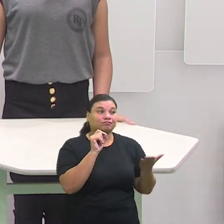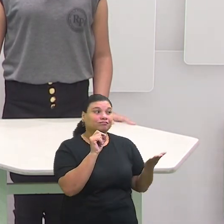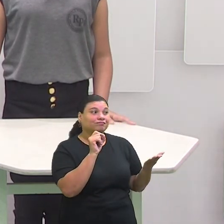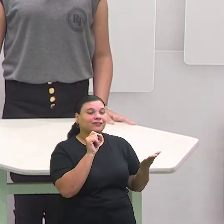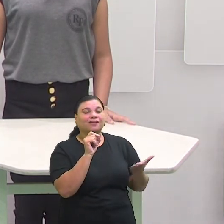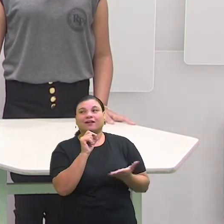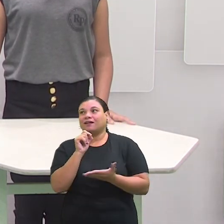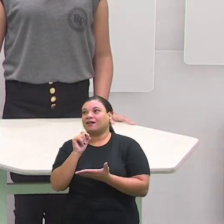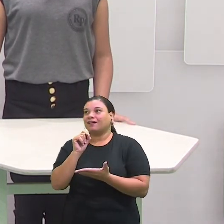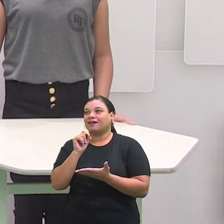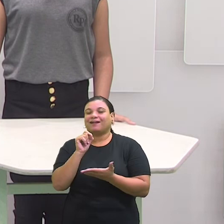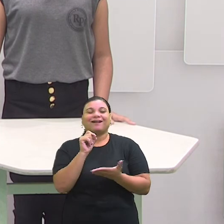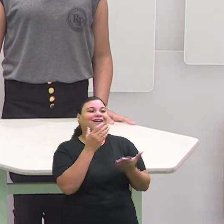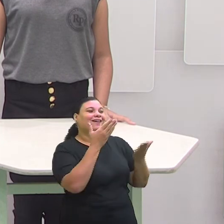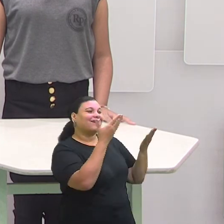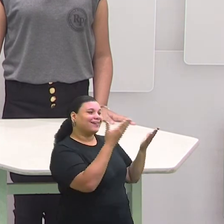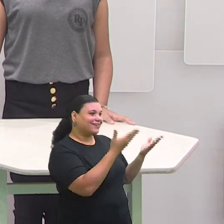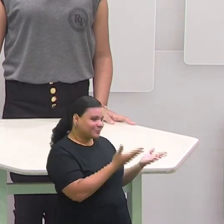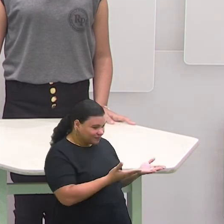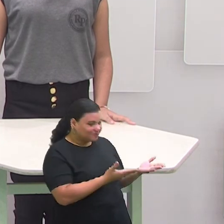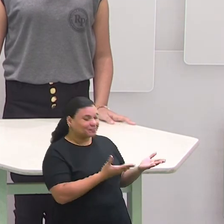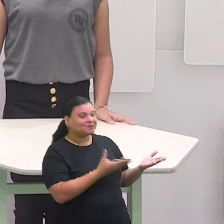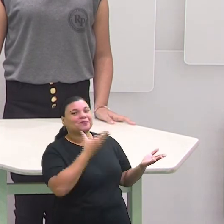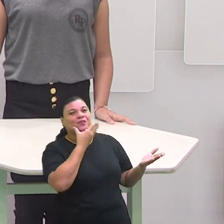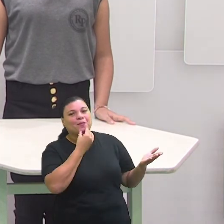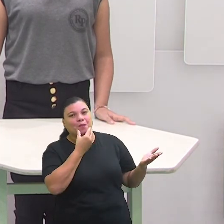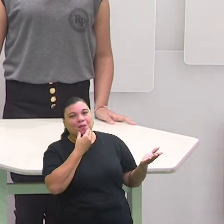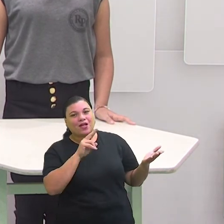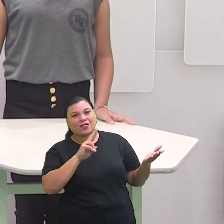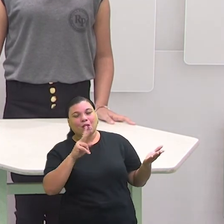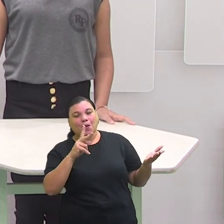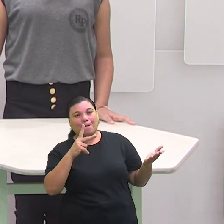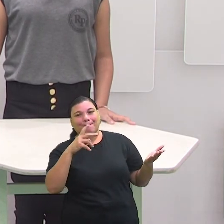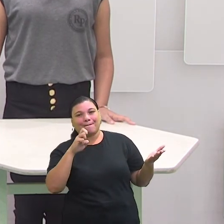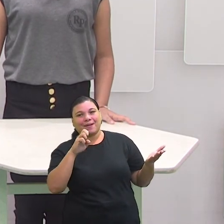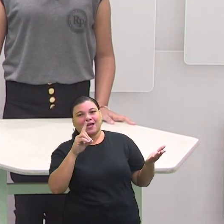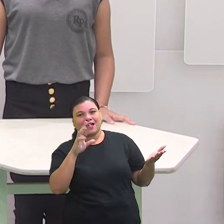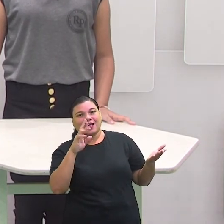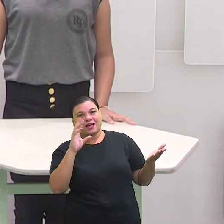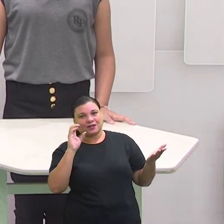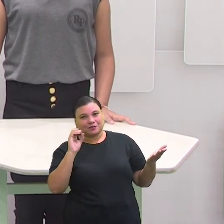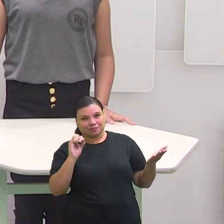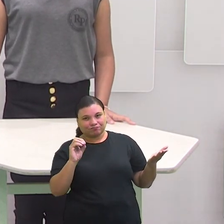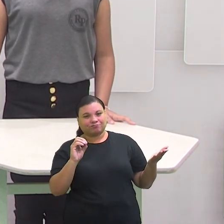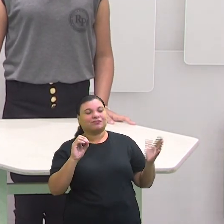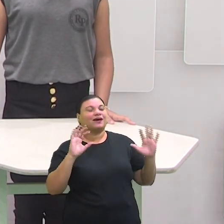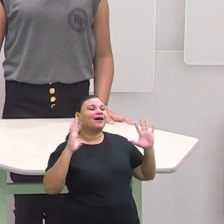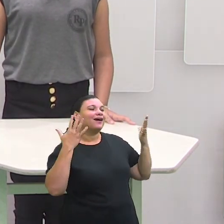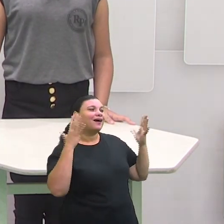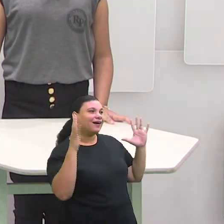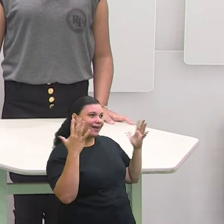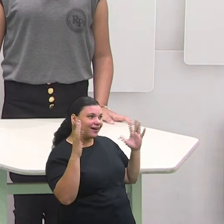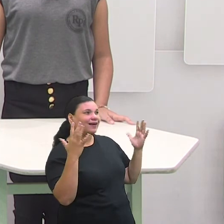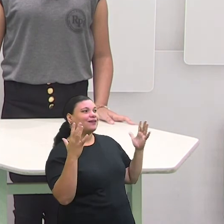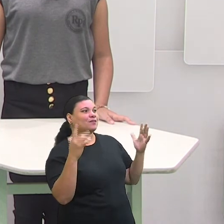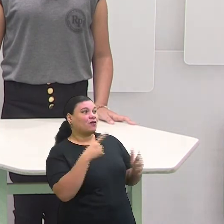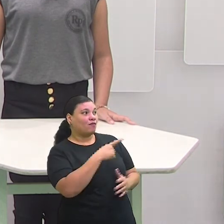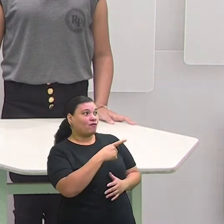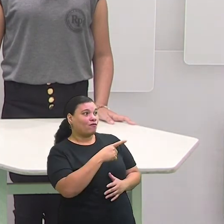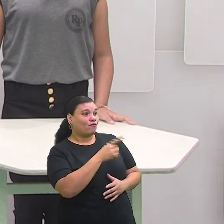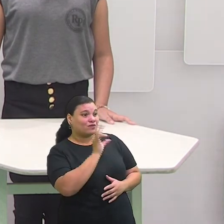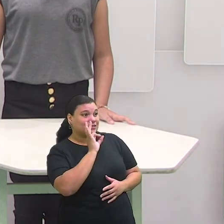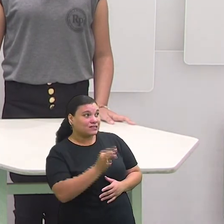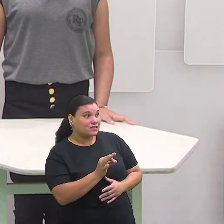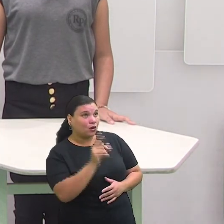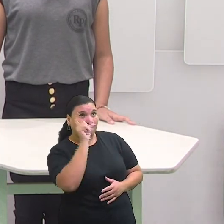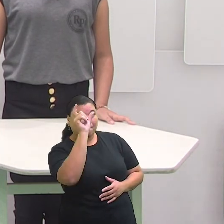o Pedro! É isso aí! Parabéns, garoto! Olha, você acertou 10... Você